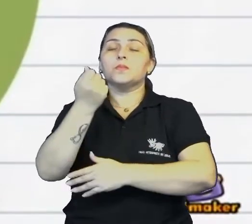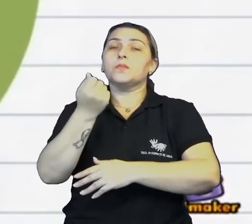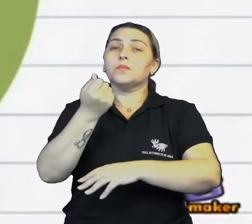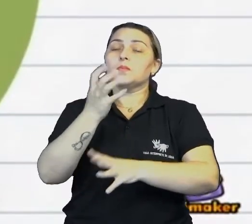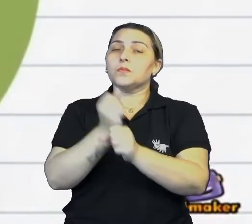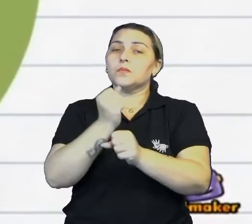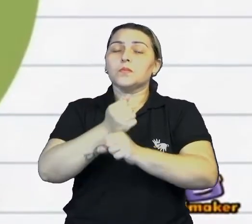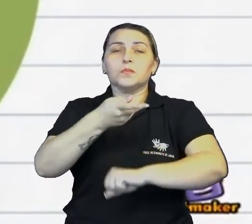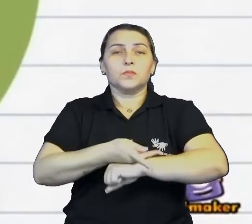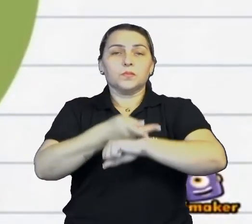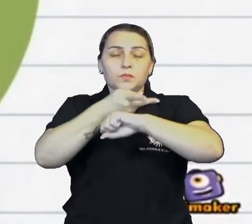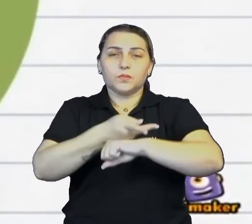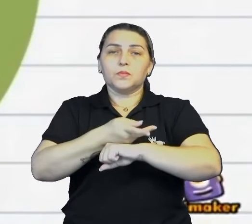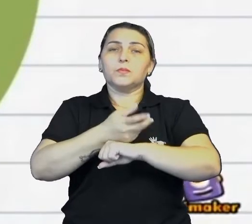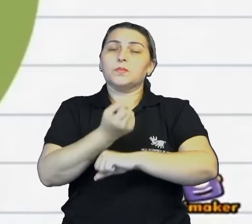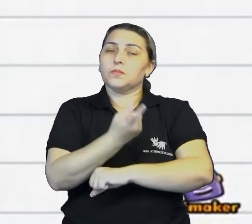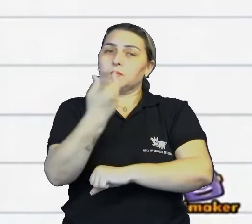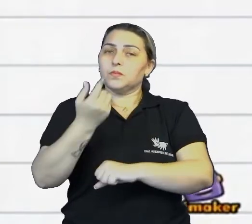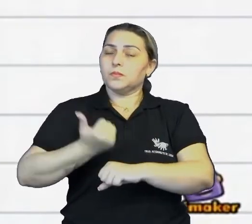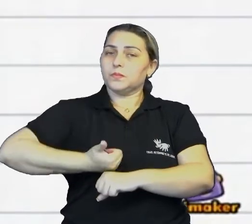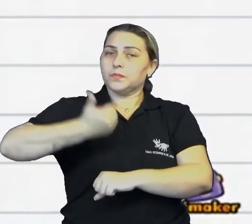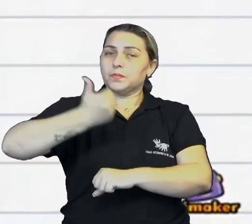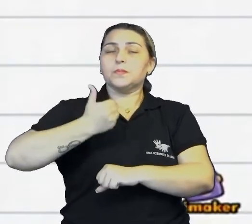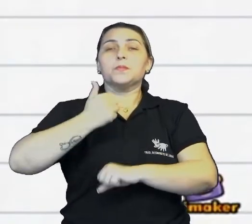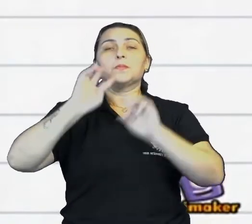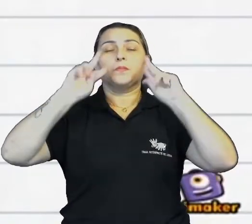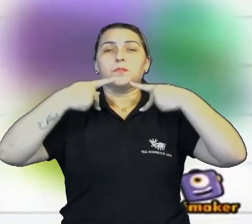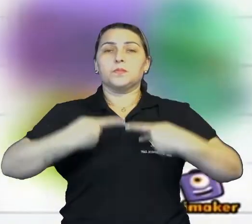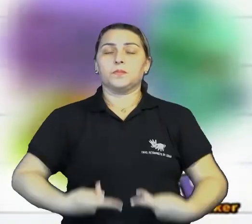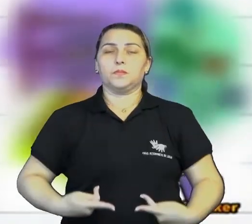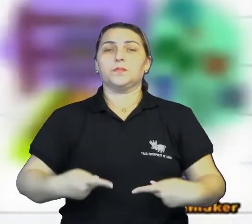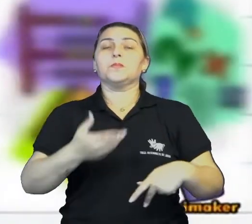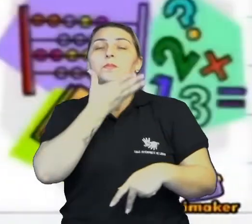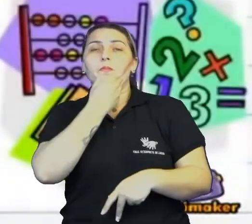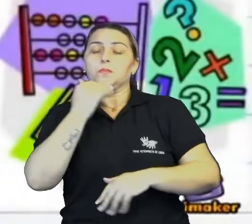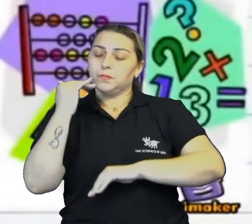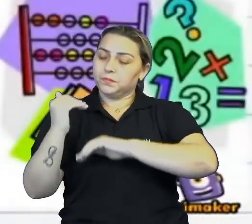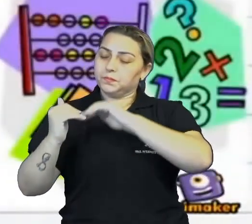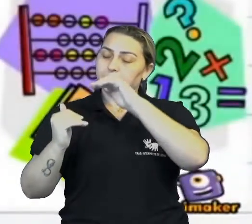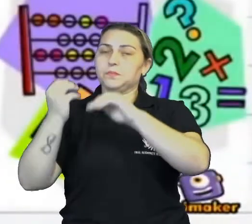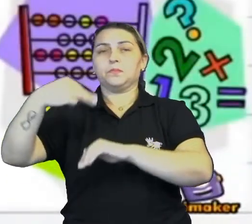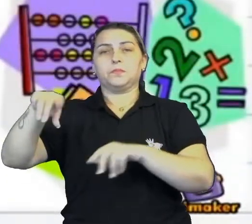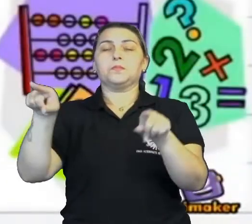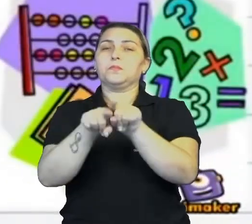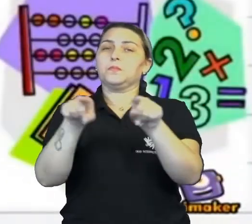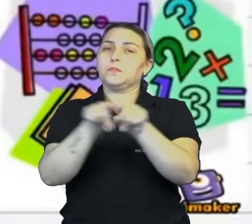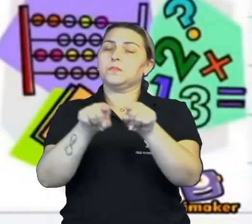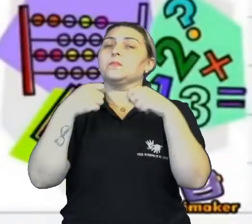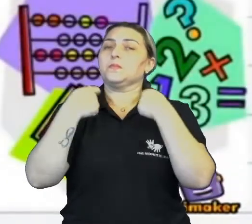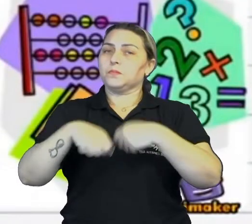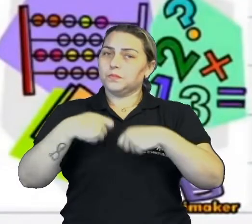contar foi a primeira atividade matemática da humanidade, e à medida que o homem evoluiu, a matemática foi sendo